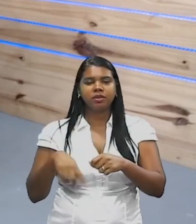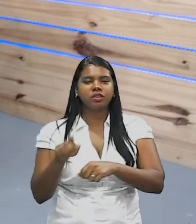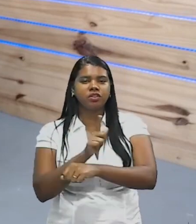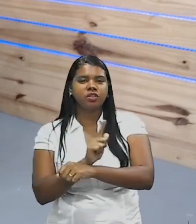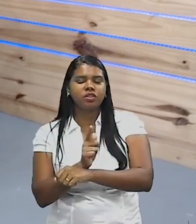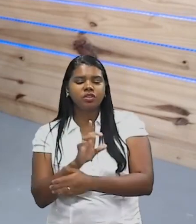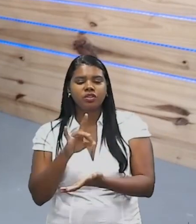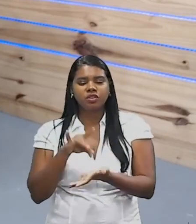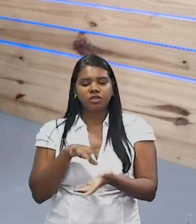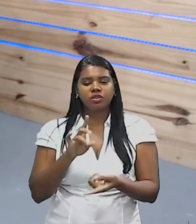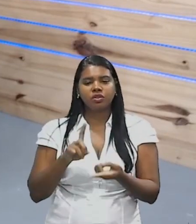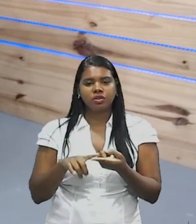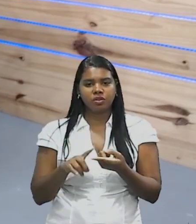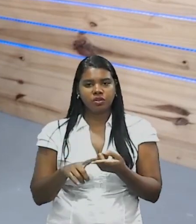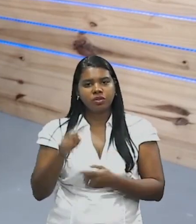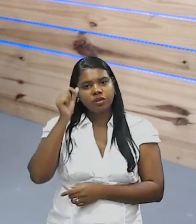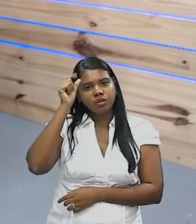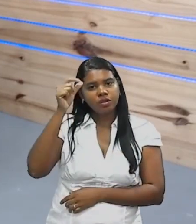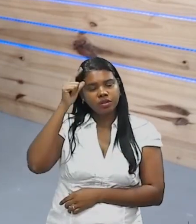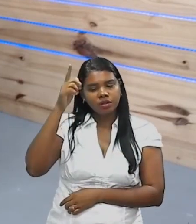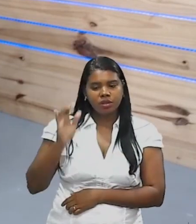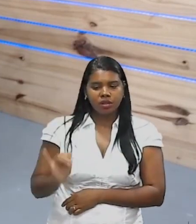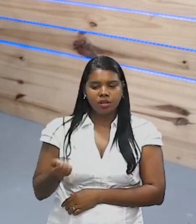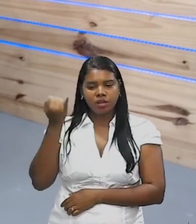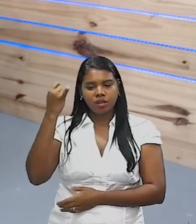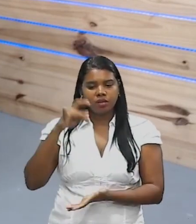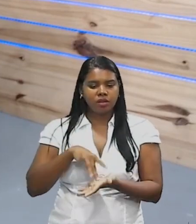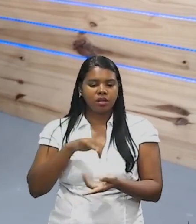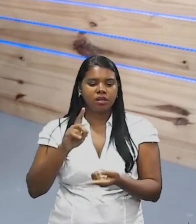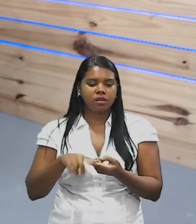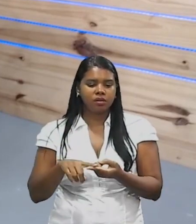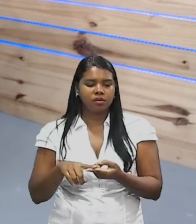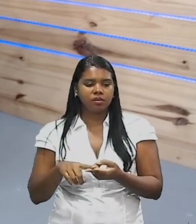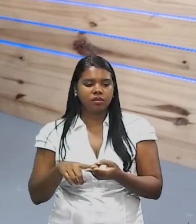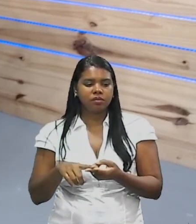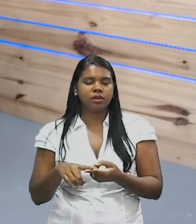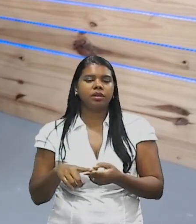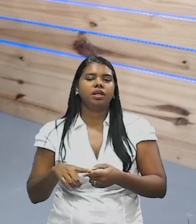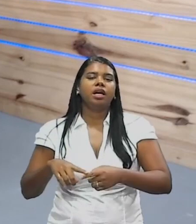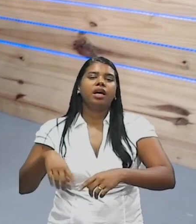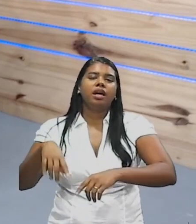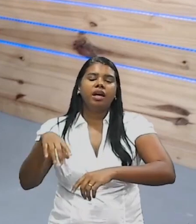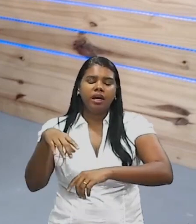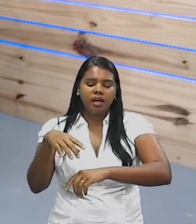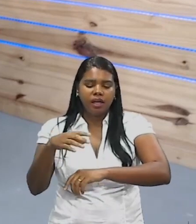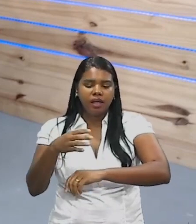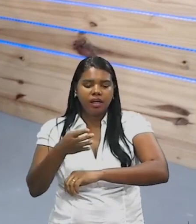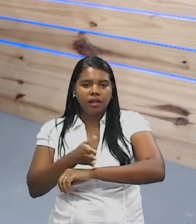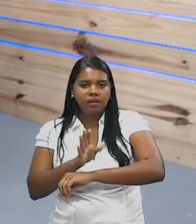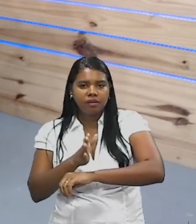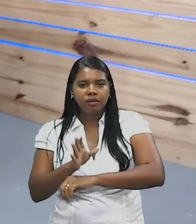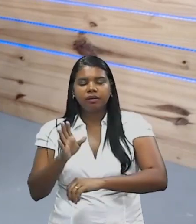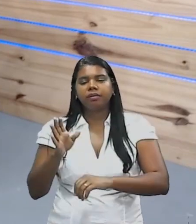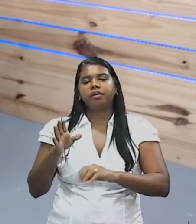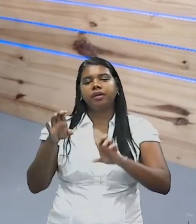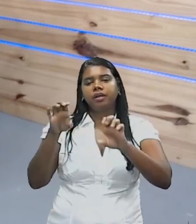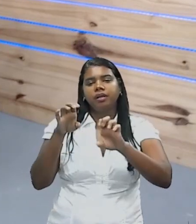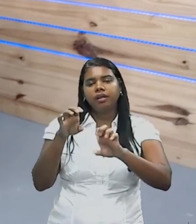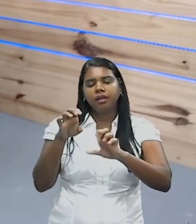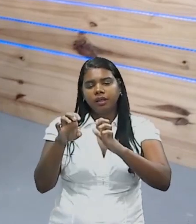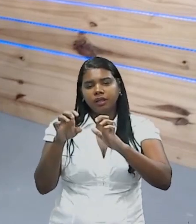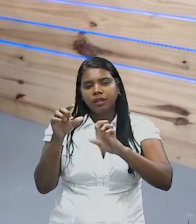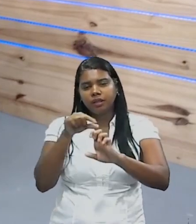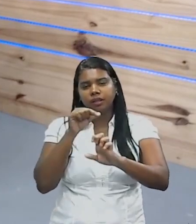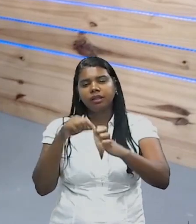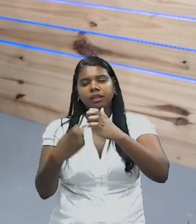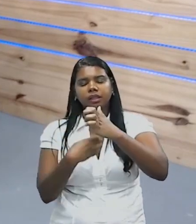eu vou. Então, a ideia é aproveitar as potencialidades da empresa e, se necessário, contratar uma consultoria, né? Então, esse